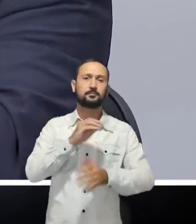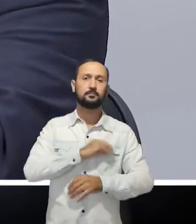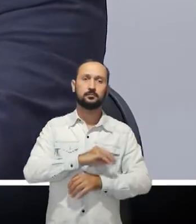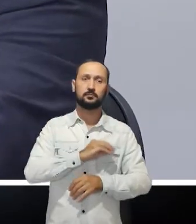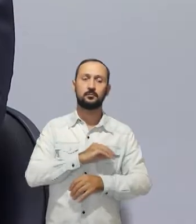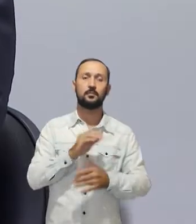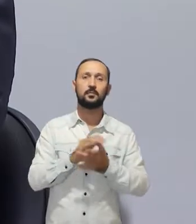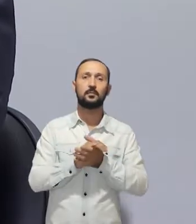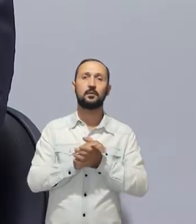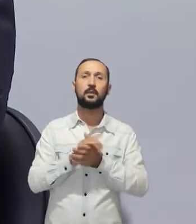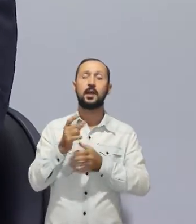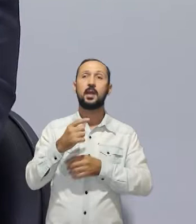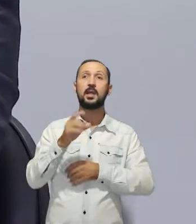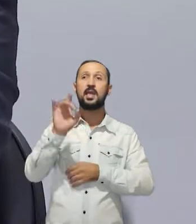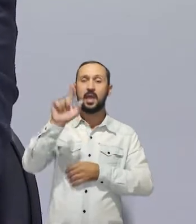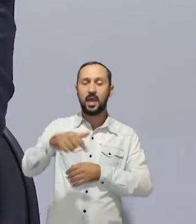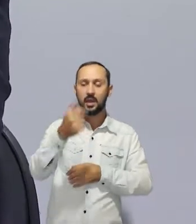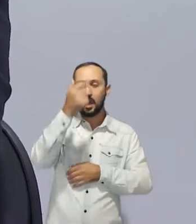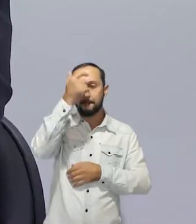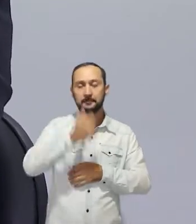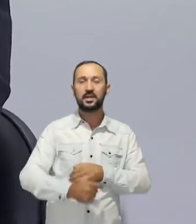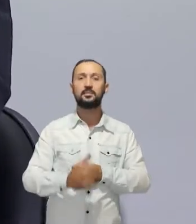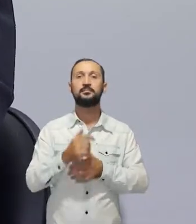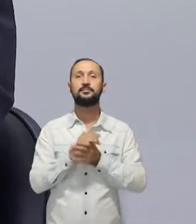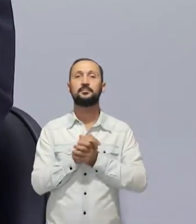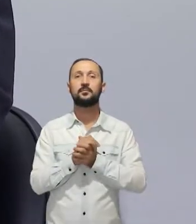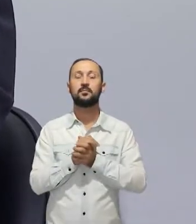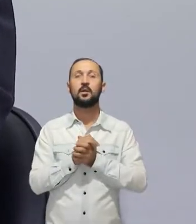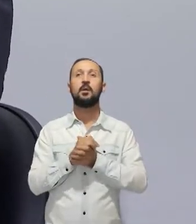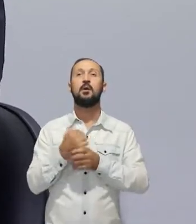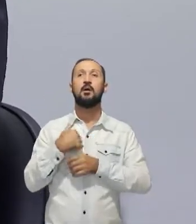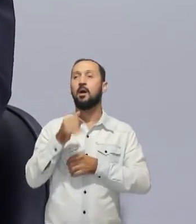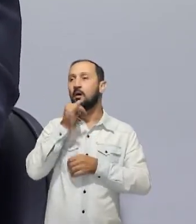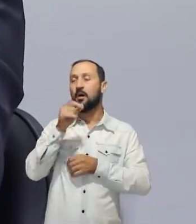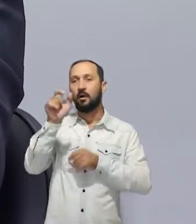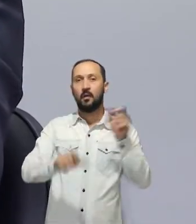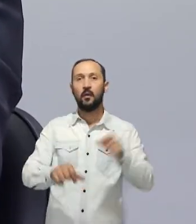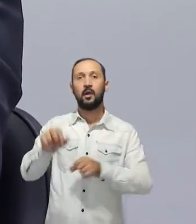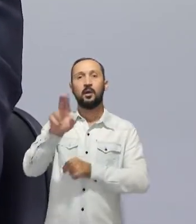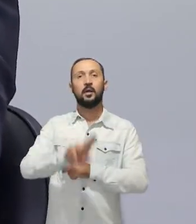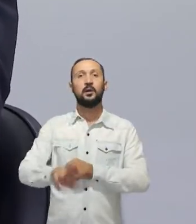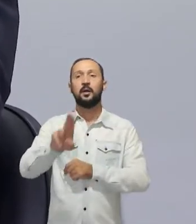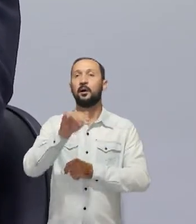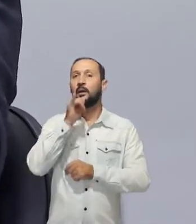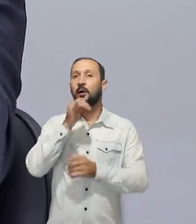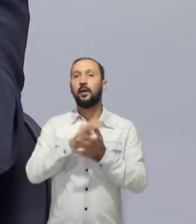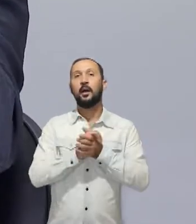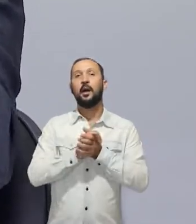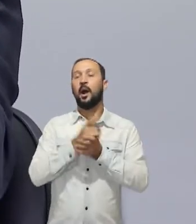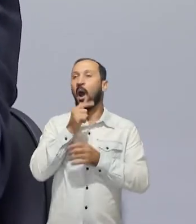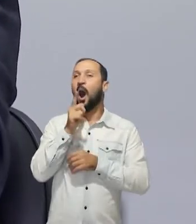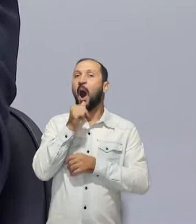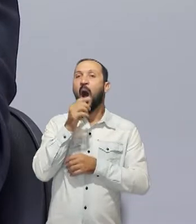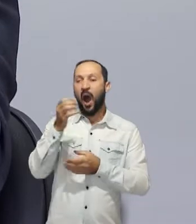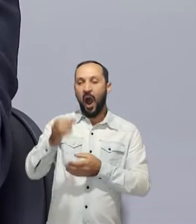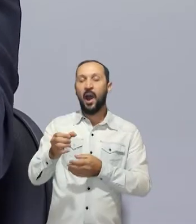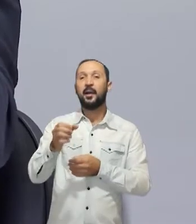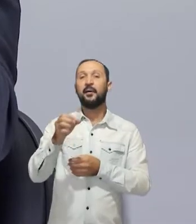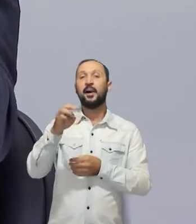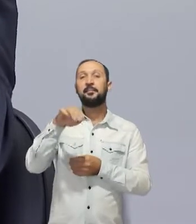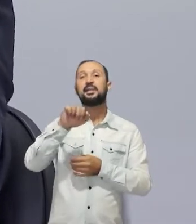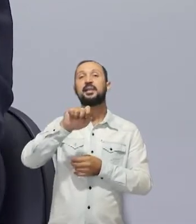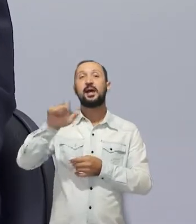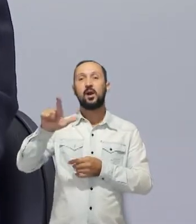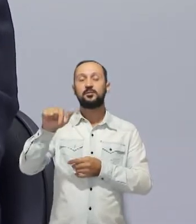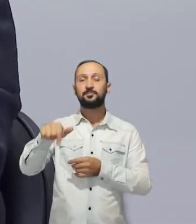o indivíduo. A tributação sobre o consumo, por exemplo, se você for tributar uma água mineral como é no Brasil, ao se